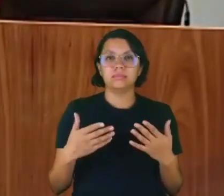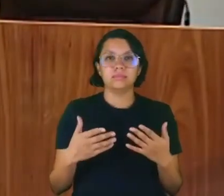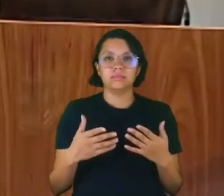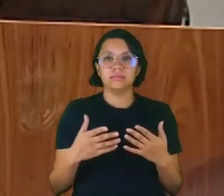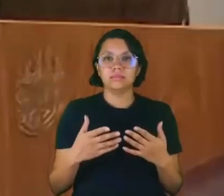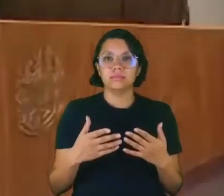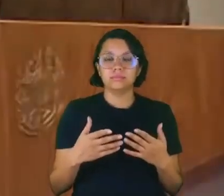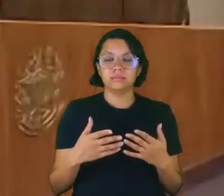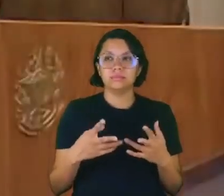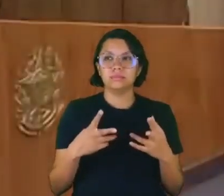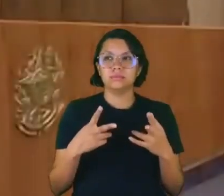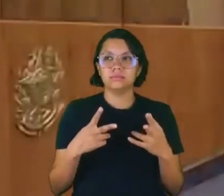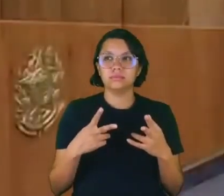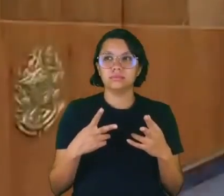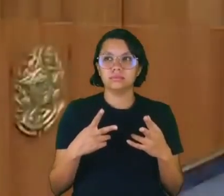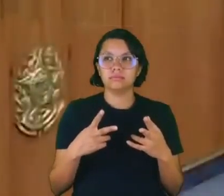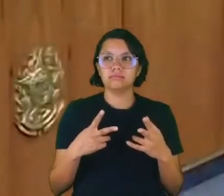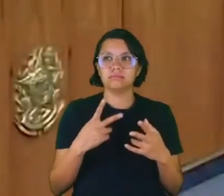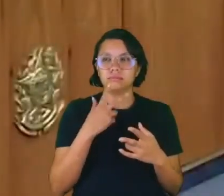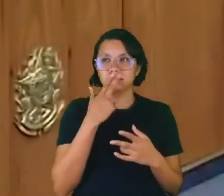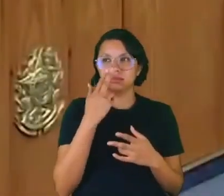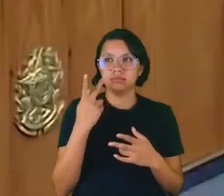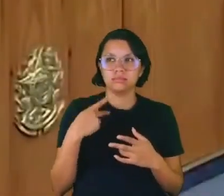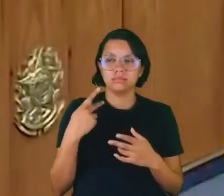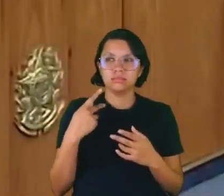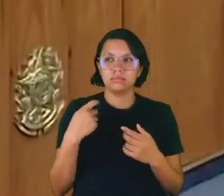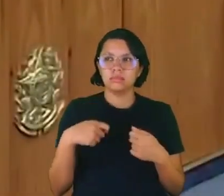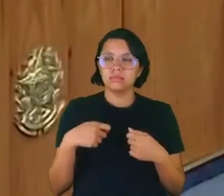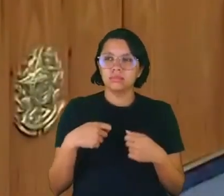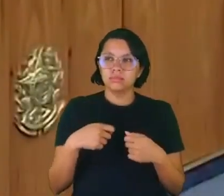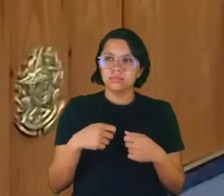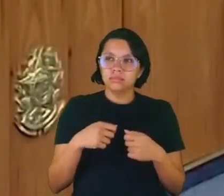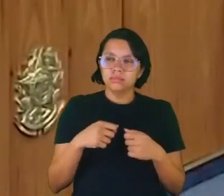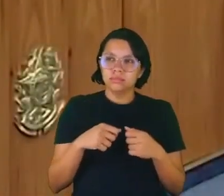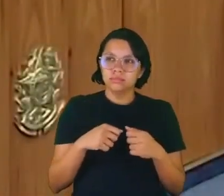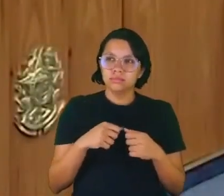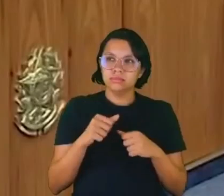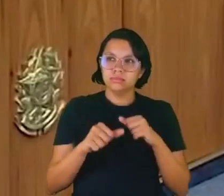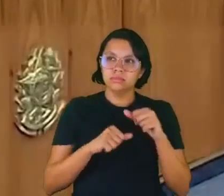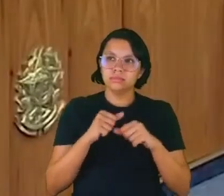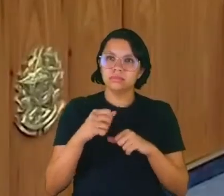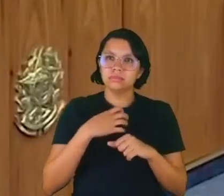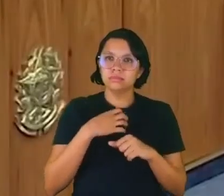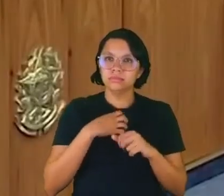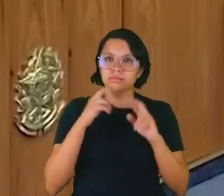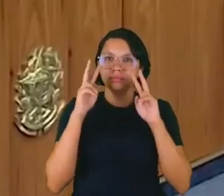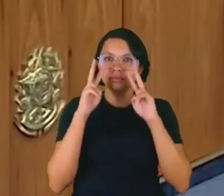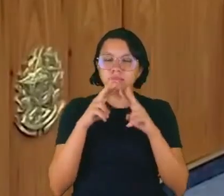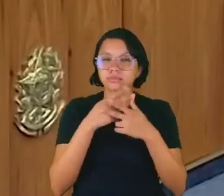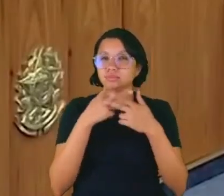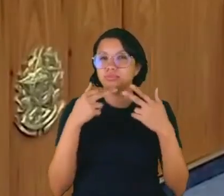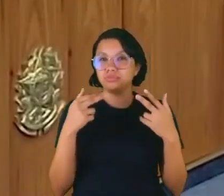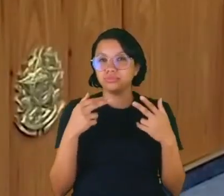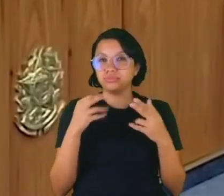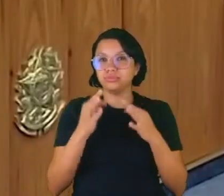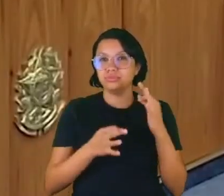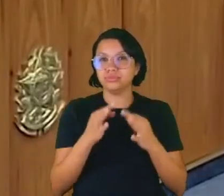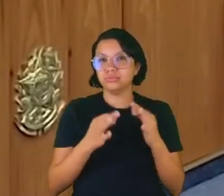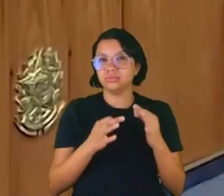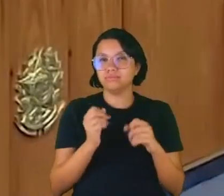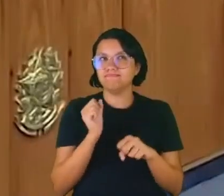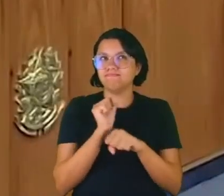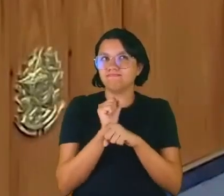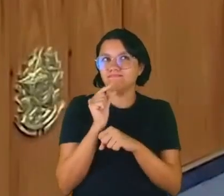me parece que a gente deveria mudar a forma de ver as coisas. O juiz trava um pouco